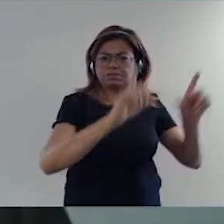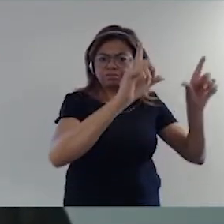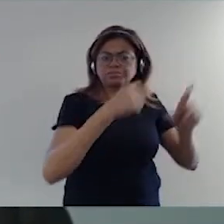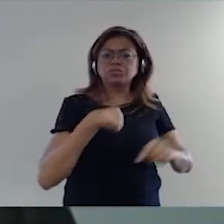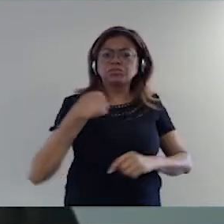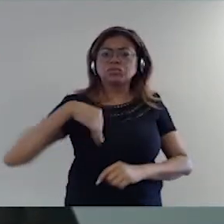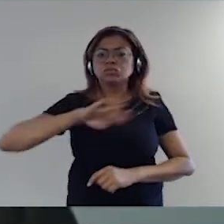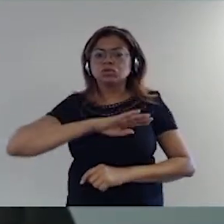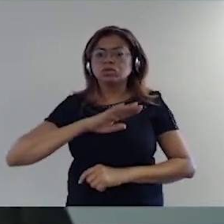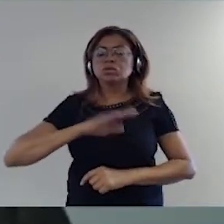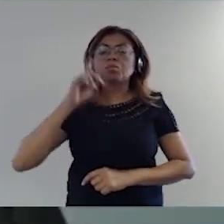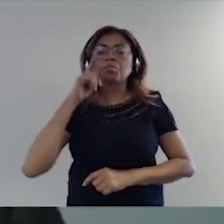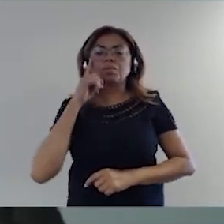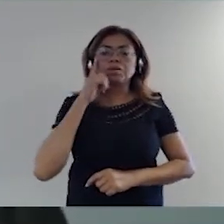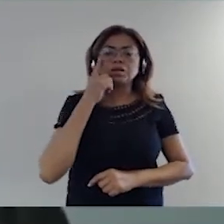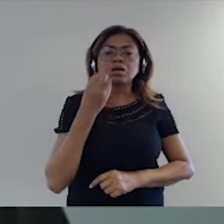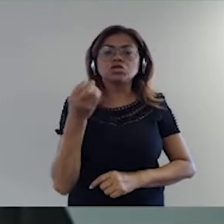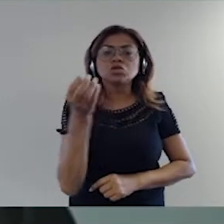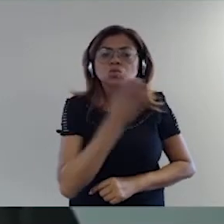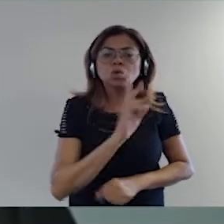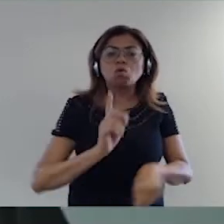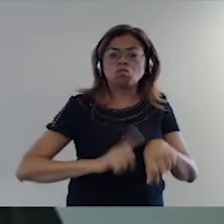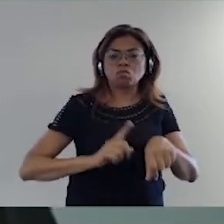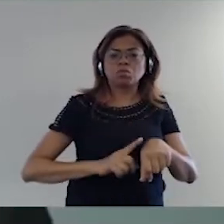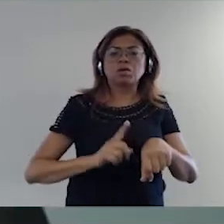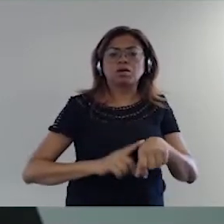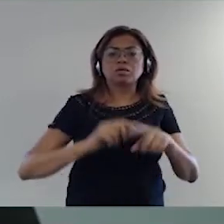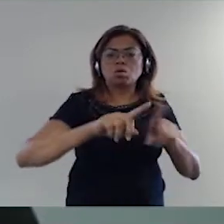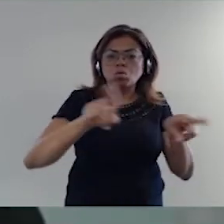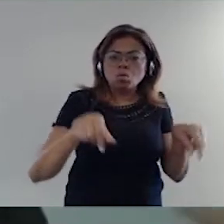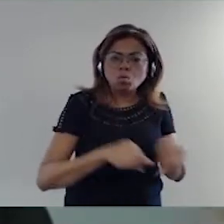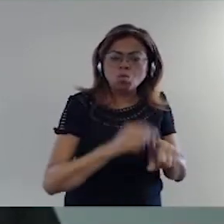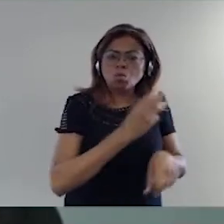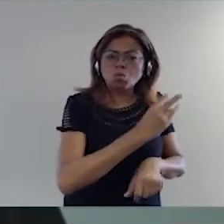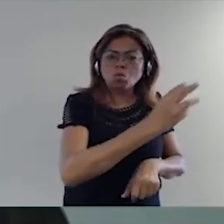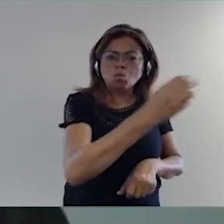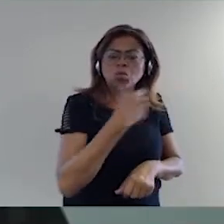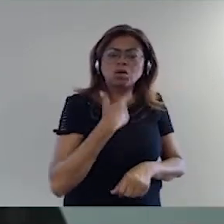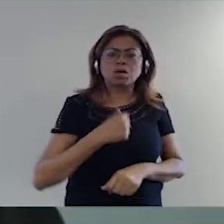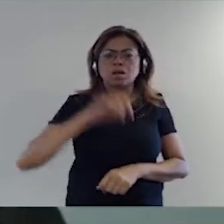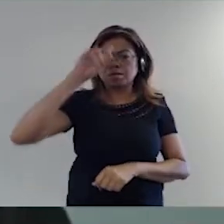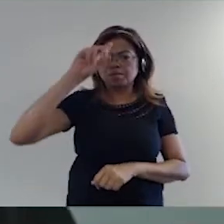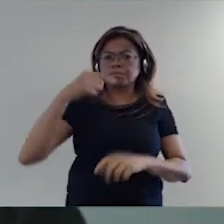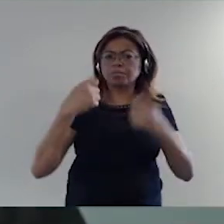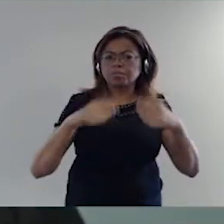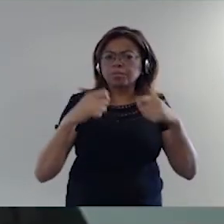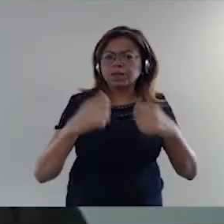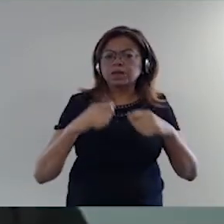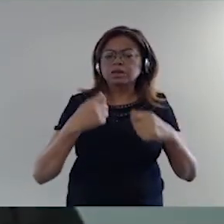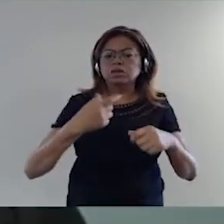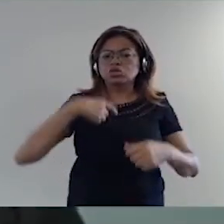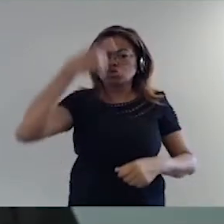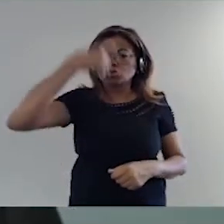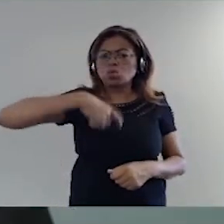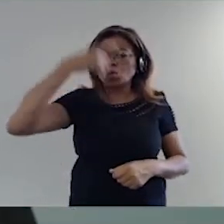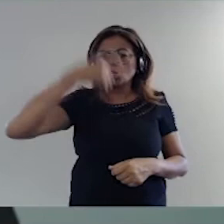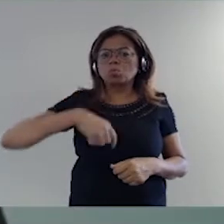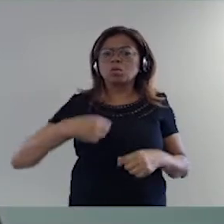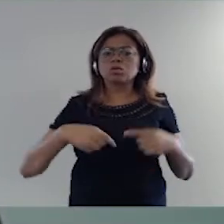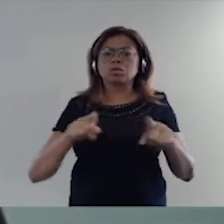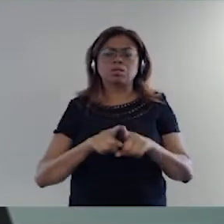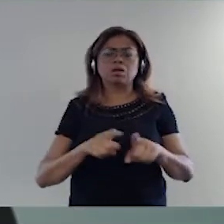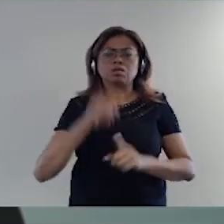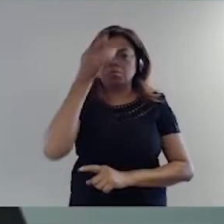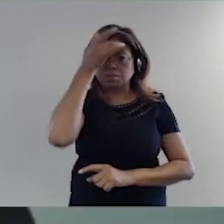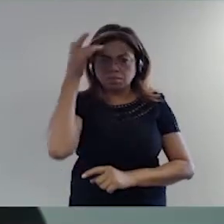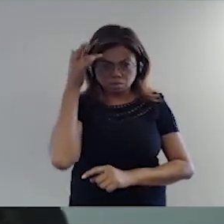imaginando que esse novo momento, essas salas virtuais, elas demandam um comportamento civilizado de todos os operadores do